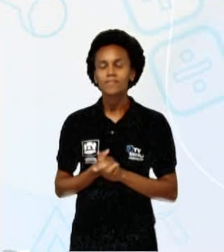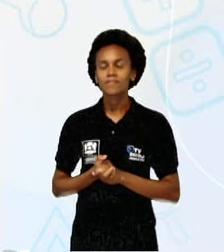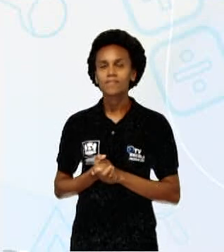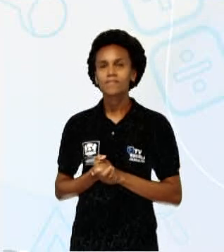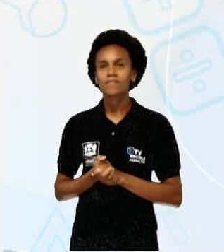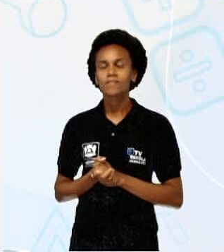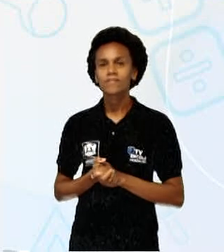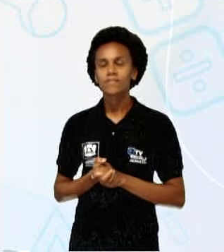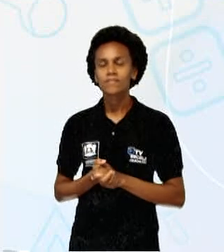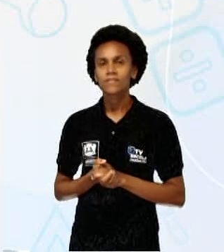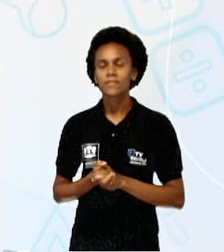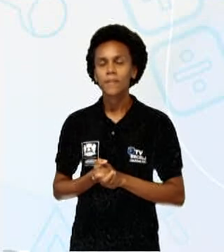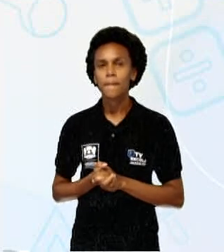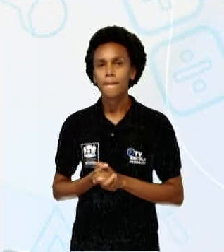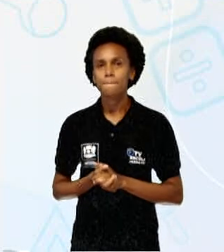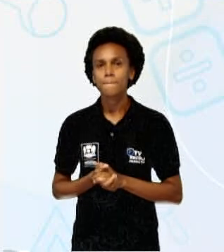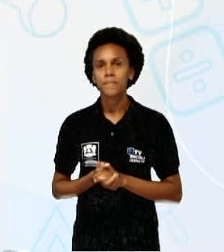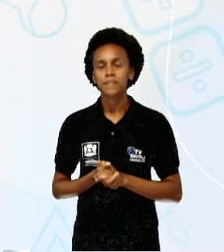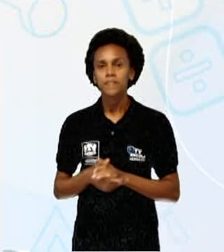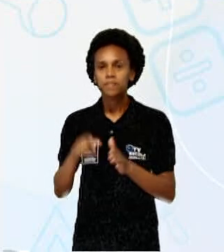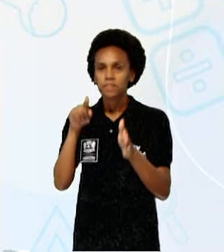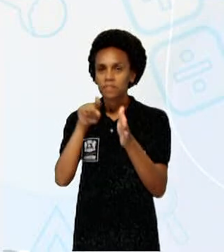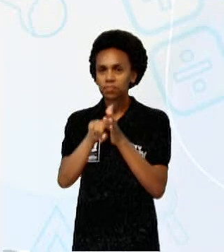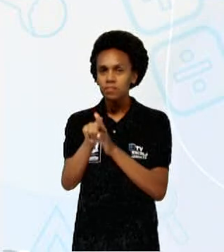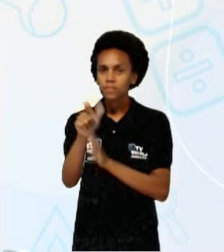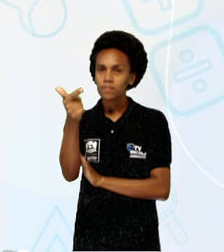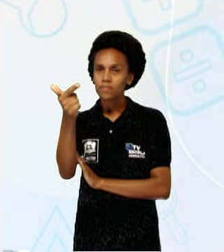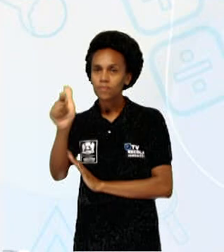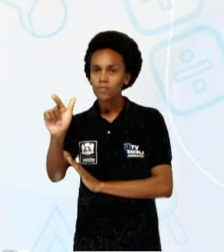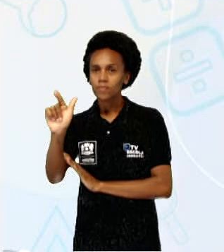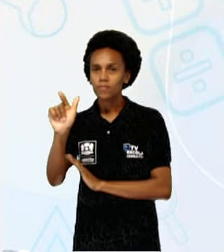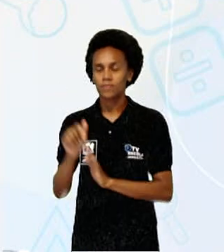vou fazer mais uma perguntinha para vocês